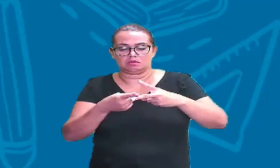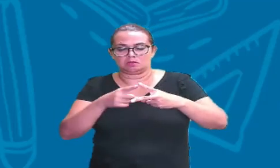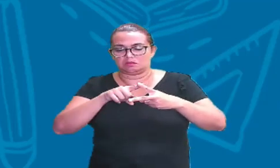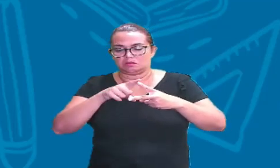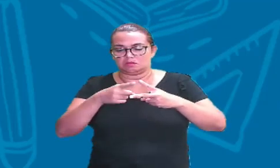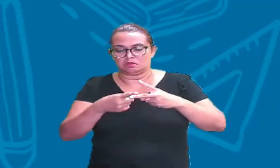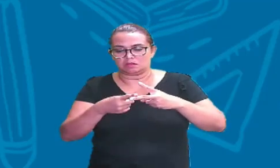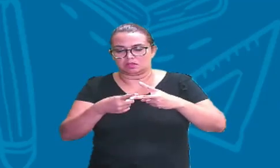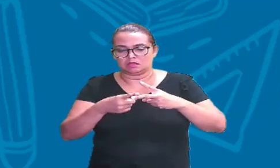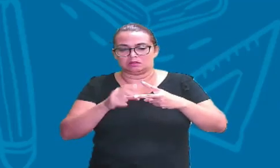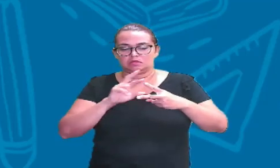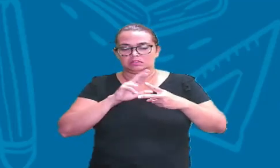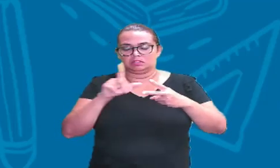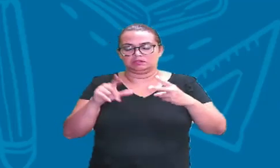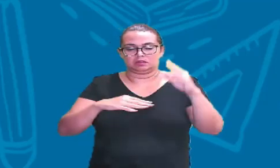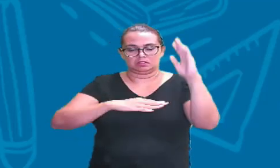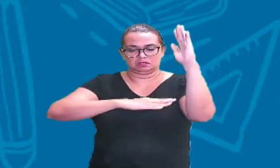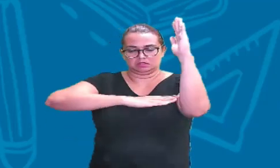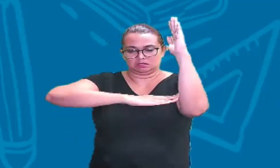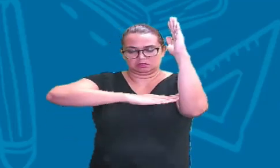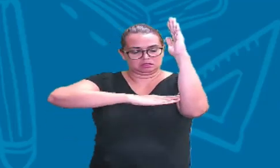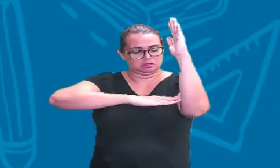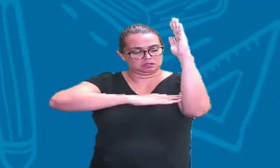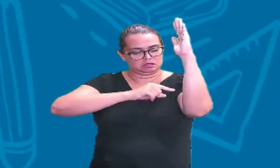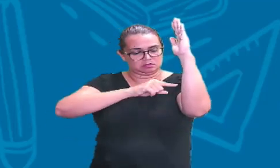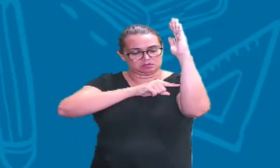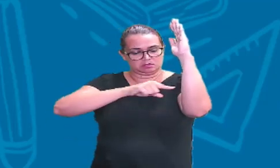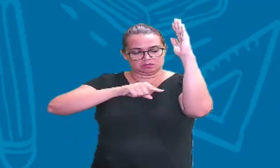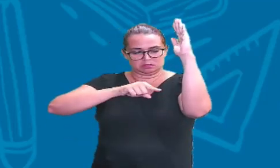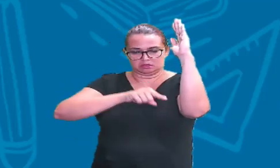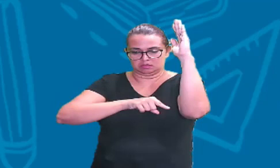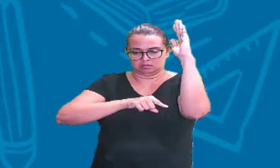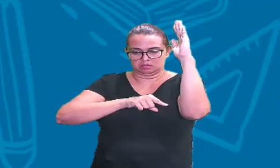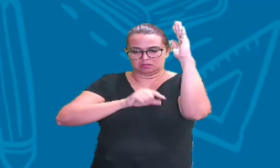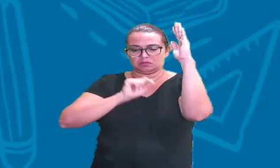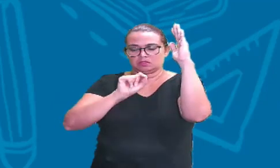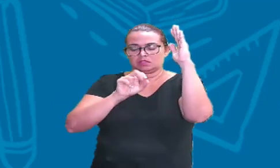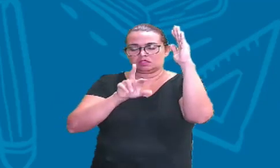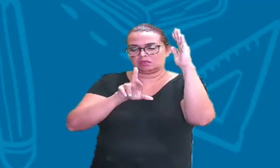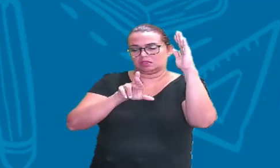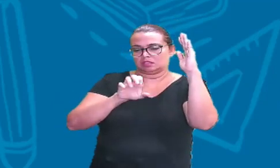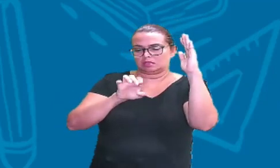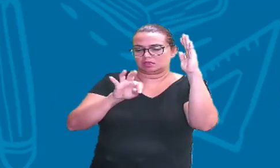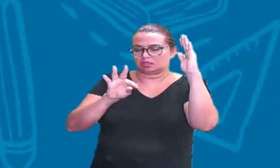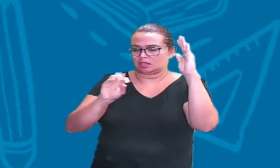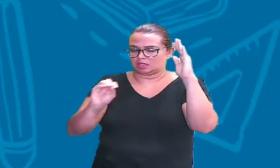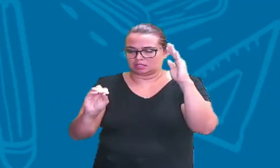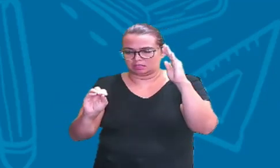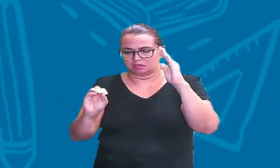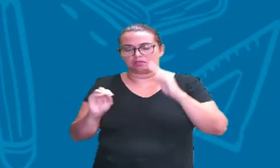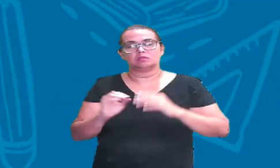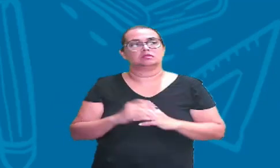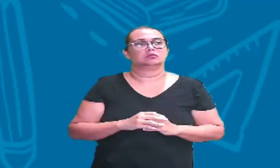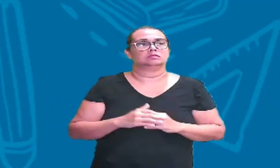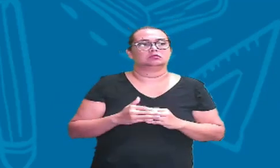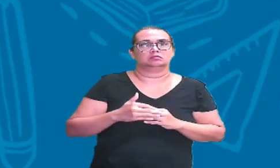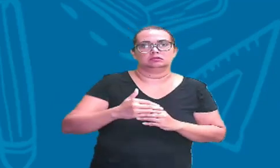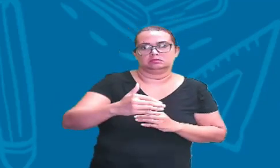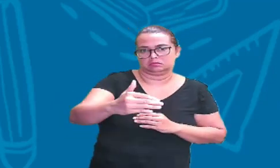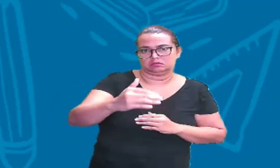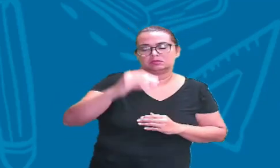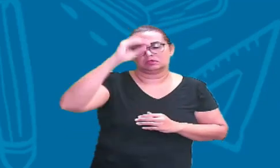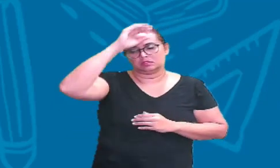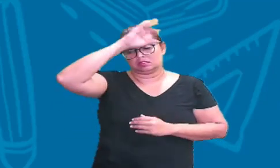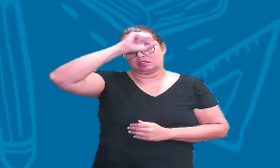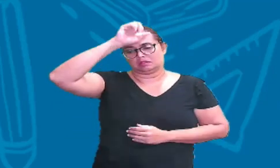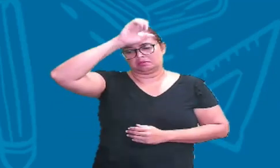é chamada de ângulo reto, tá? Lá na frente a gente vai ver isso aí, tá? Provavelmente vocês